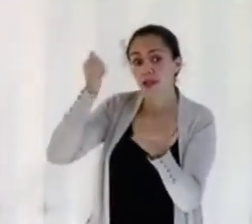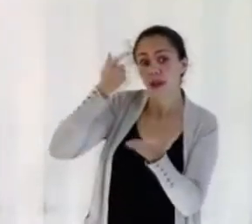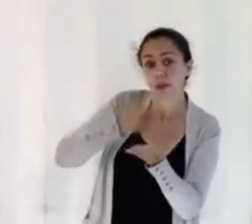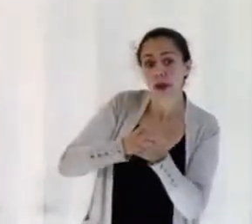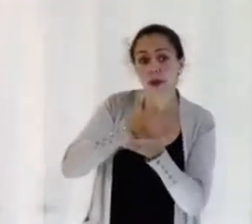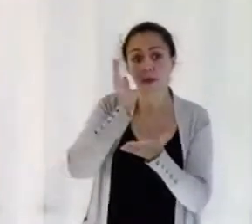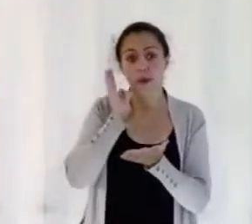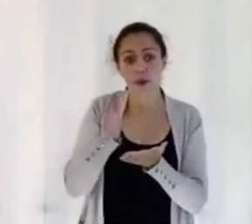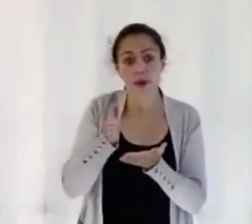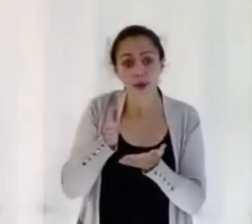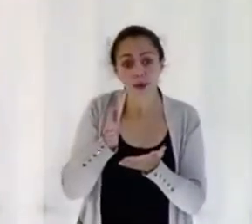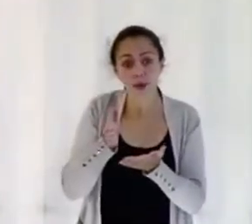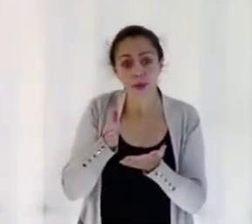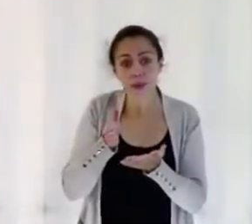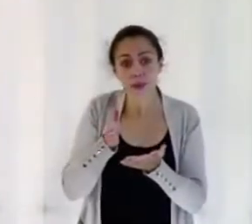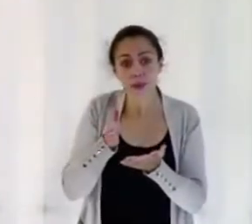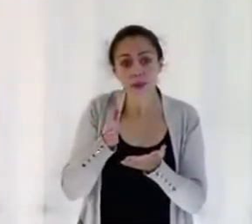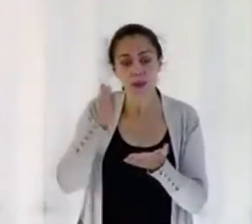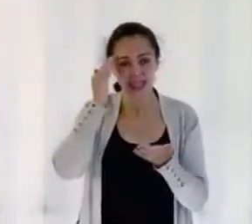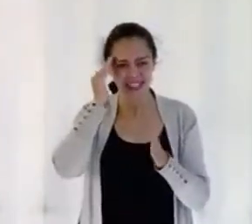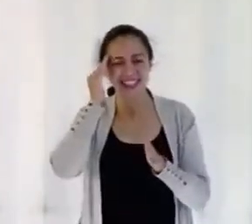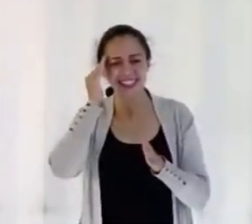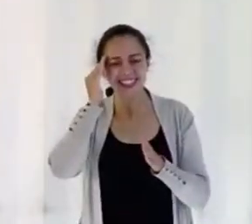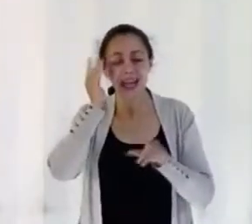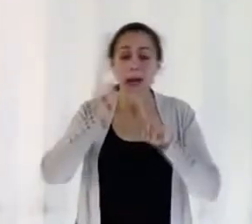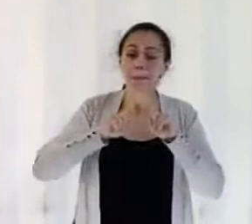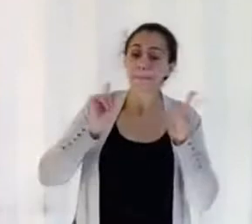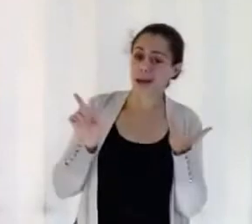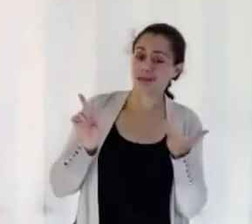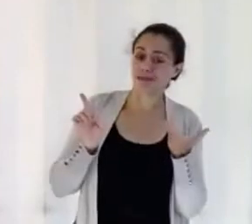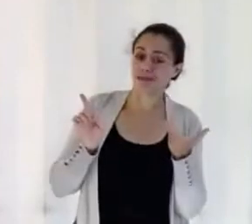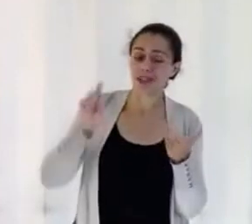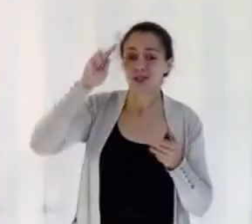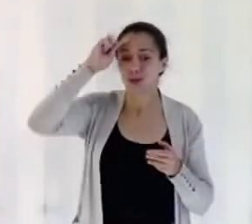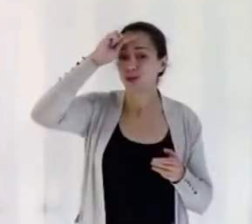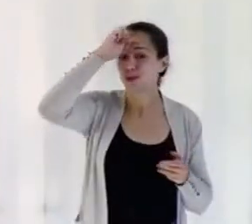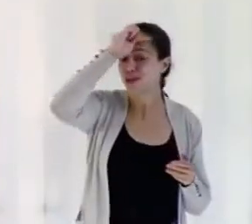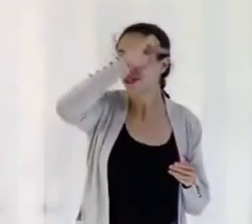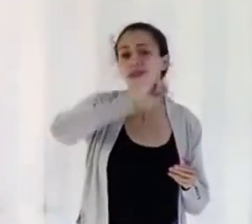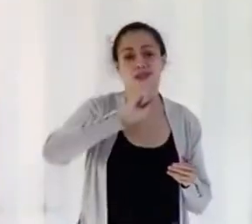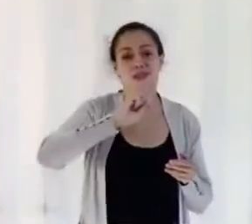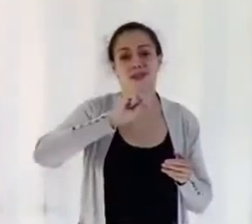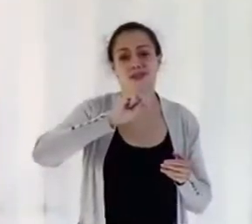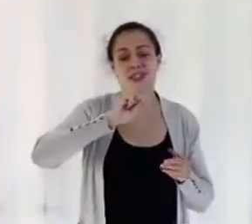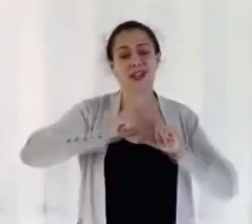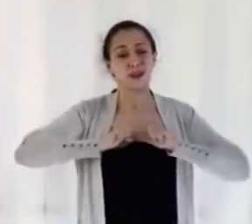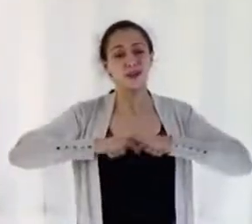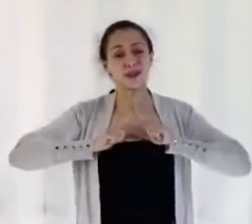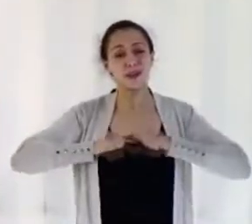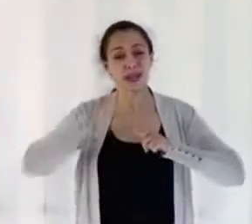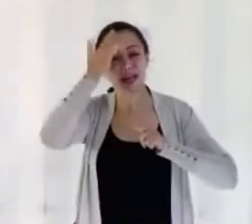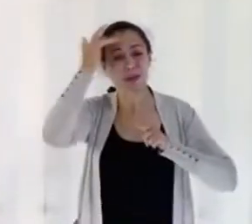sangue. No entanto, esses judeus estavam sofrendo perseguições. E essas perseguições era para